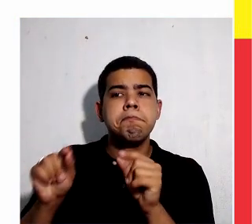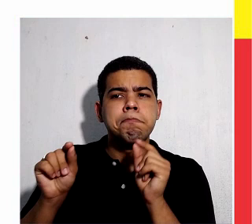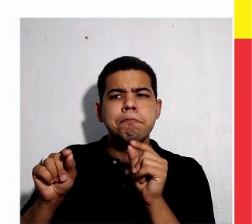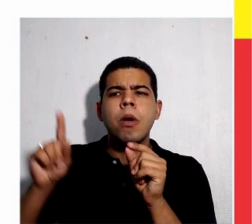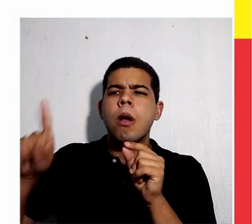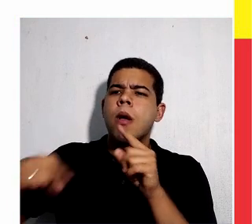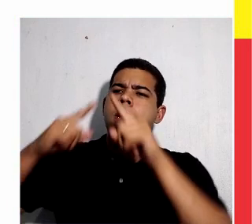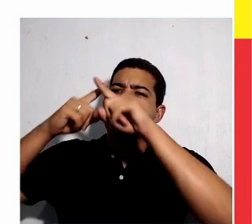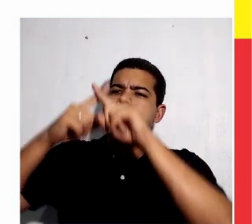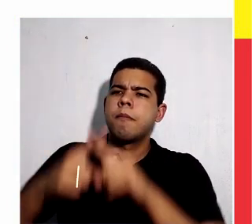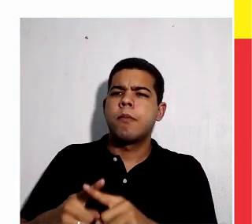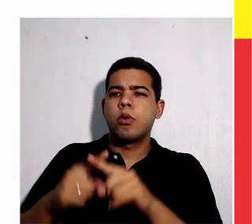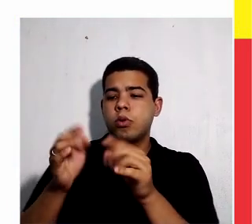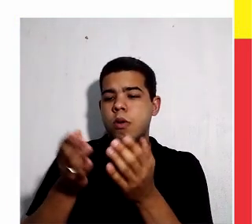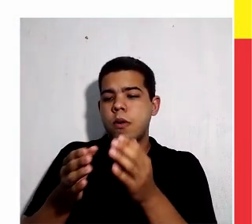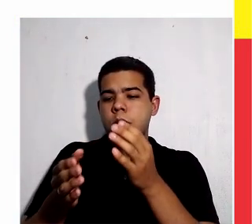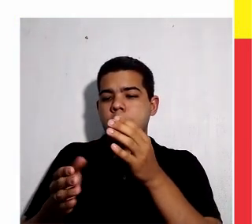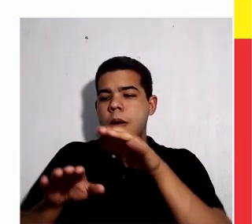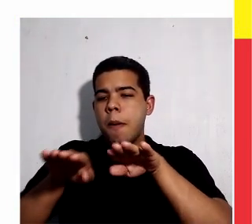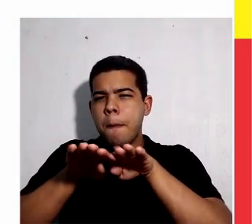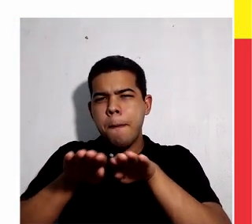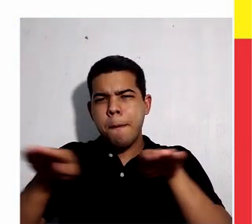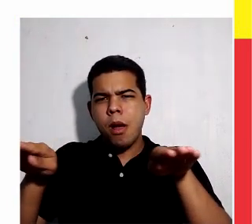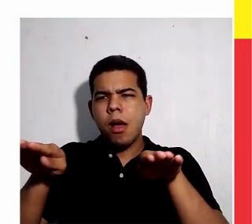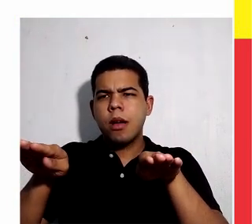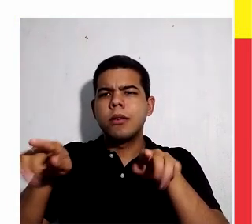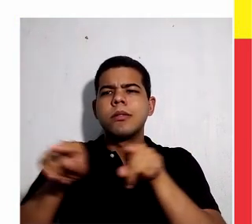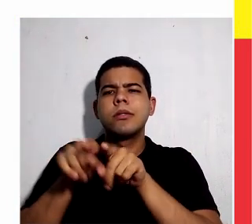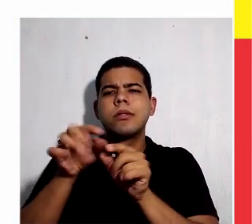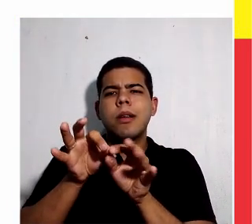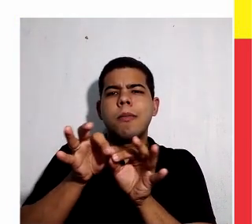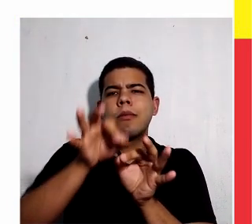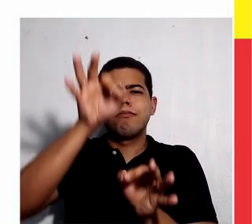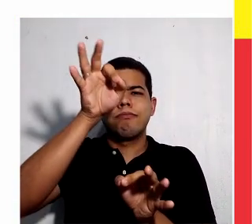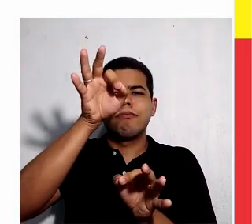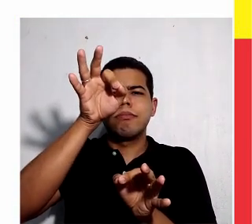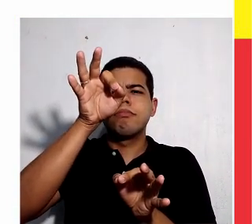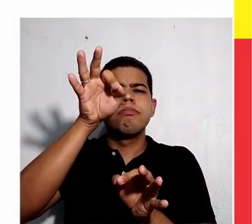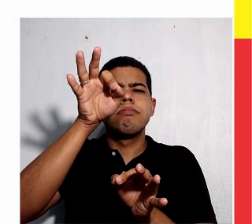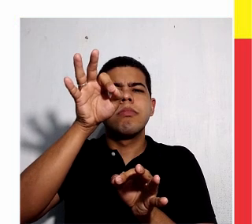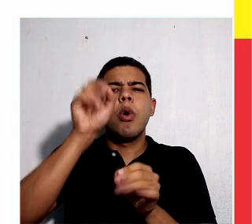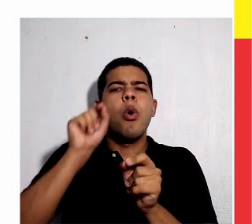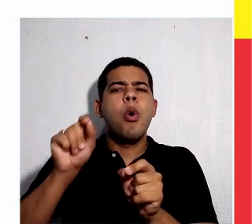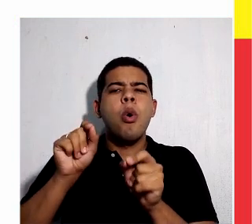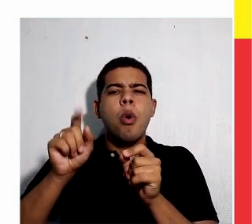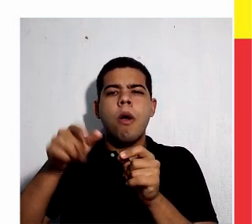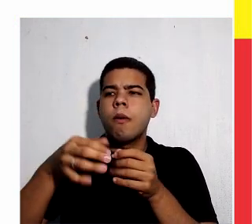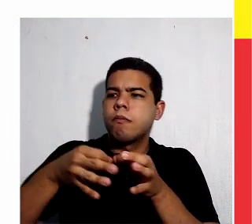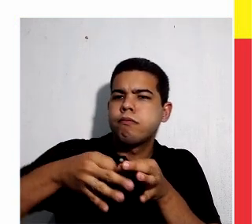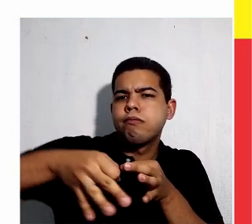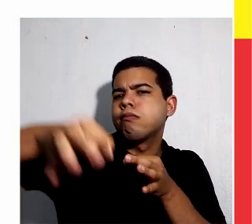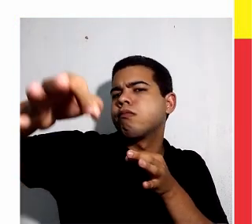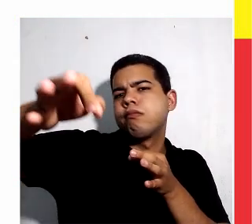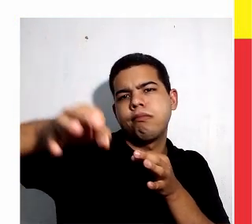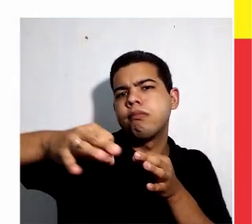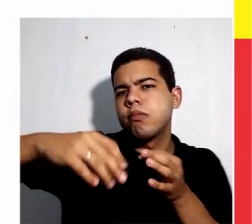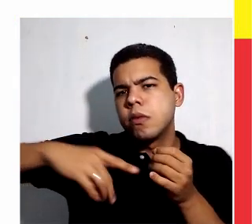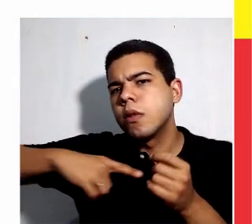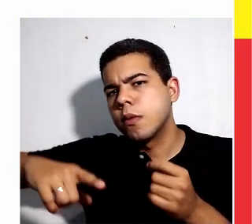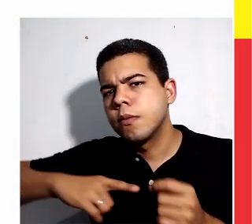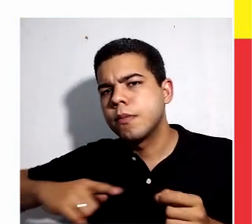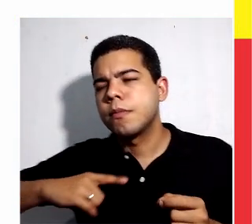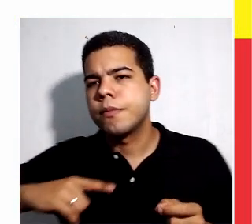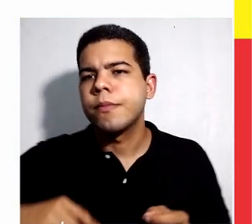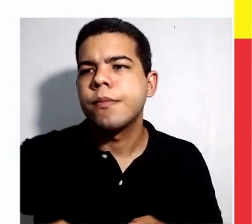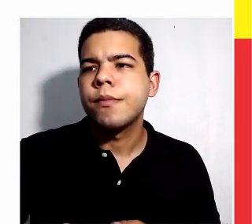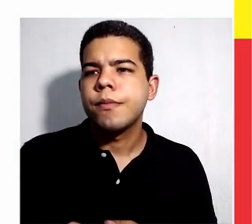apenas multiplicar o comprimento da base pela medida do comprimento da largura. Comprimento é o que? A extensão, é a distância